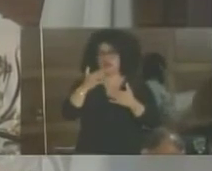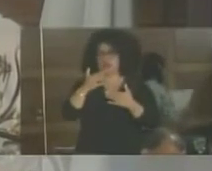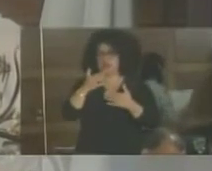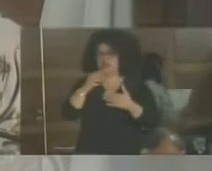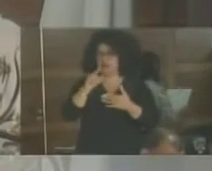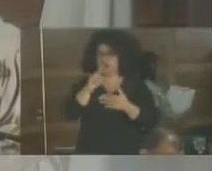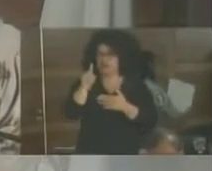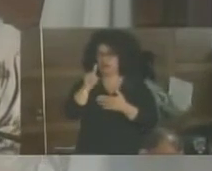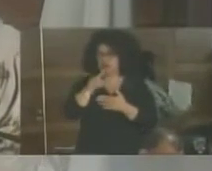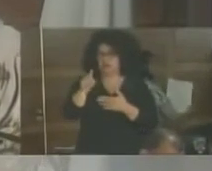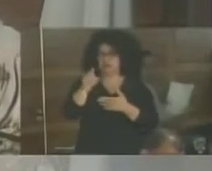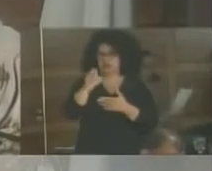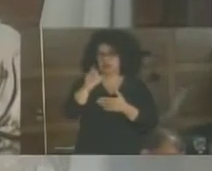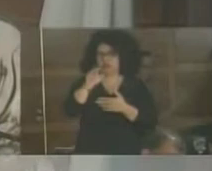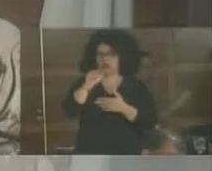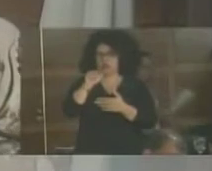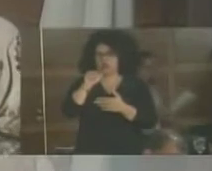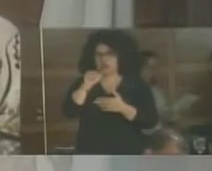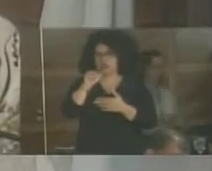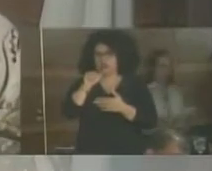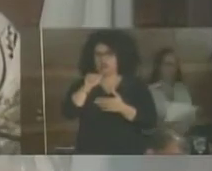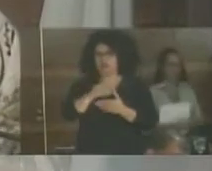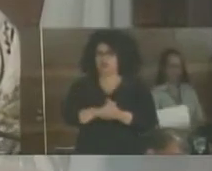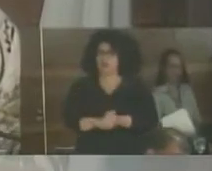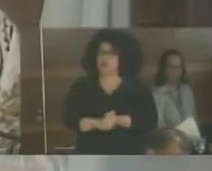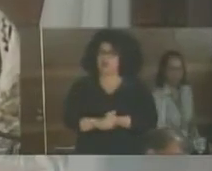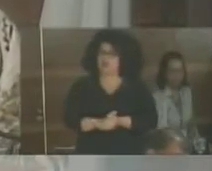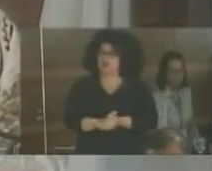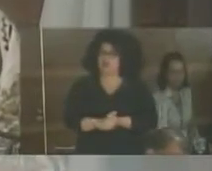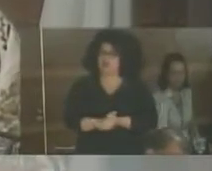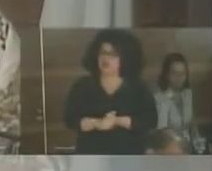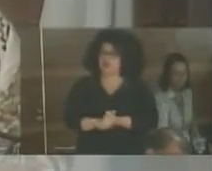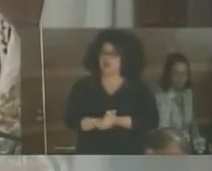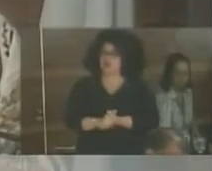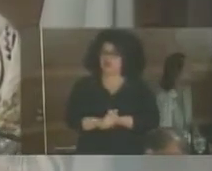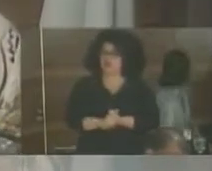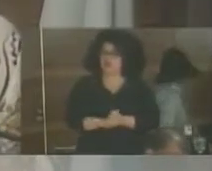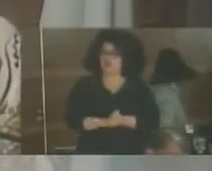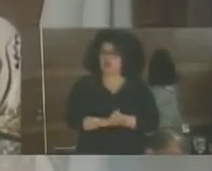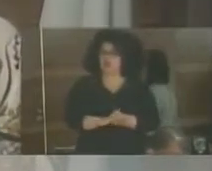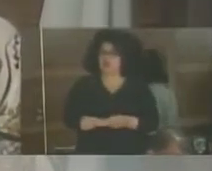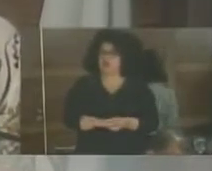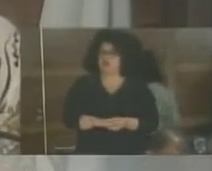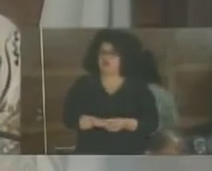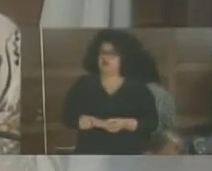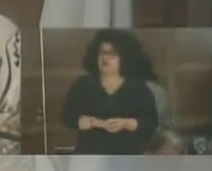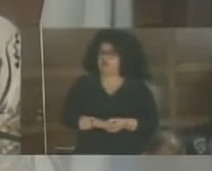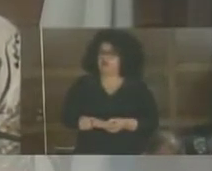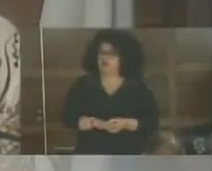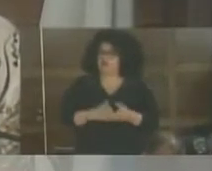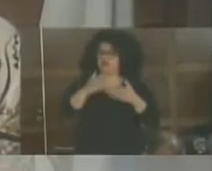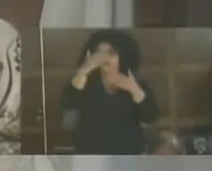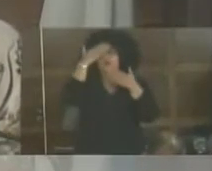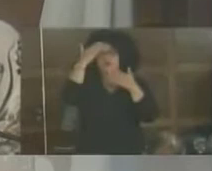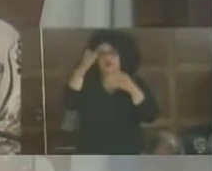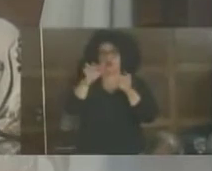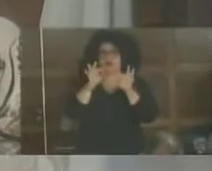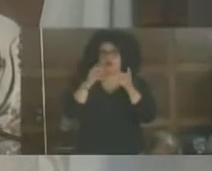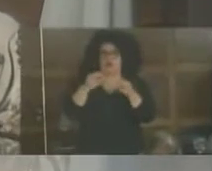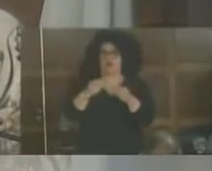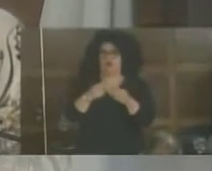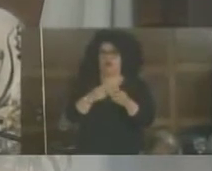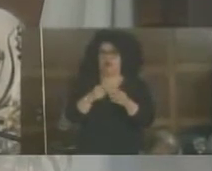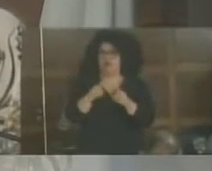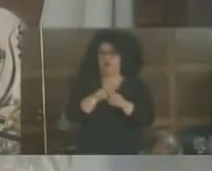nos ajudado muito, a do Belém, Enseada, Japuíba, enfim, a todas elas. E ao serviço público,